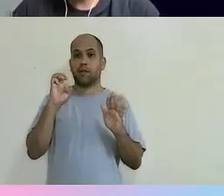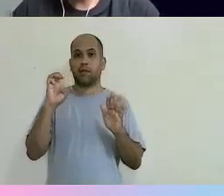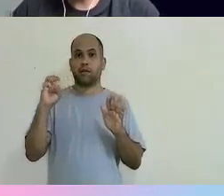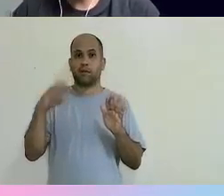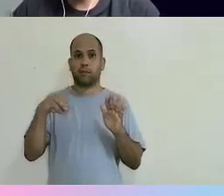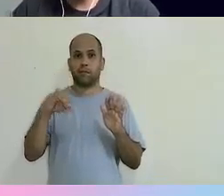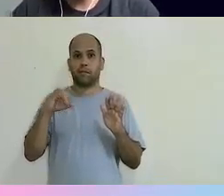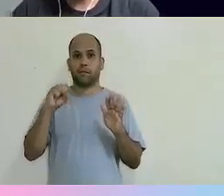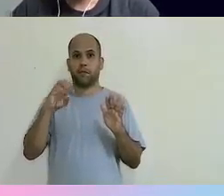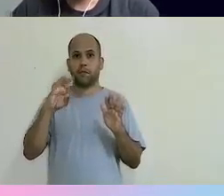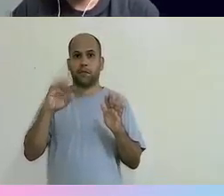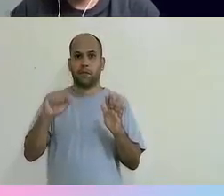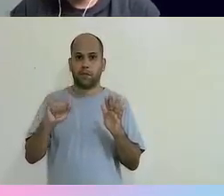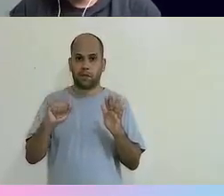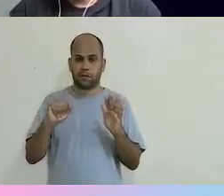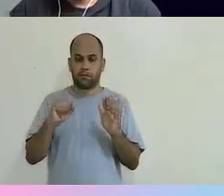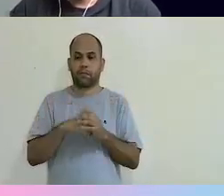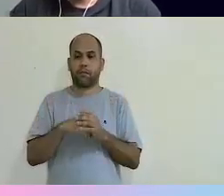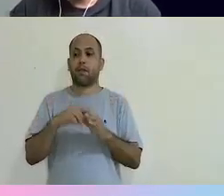gente já chama ele de IBMista.